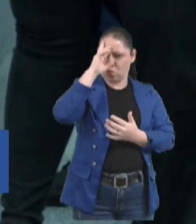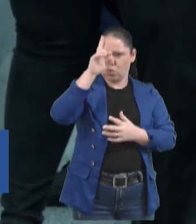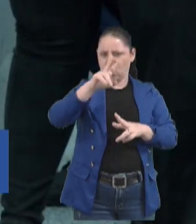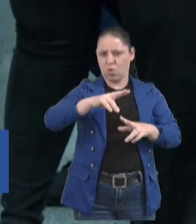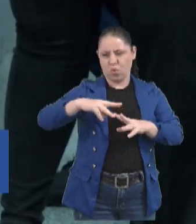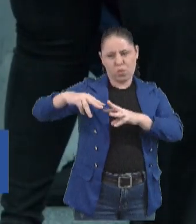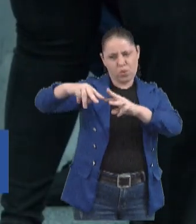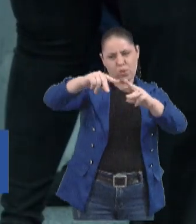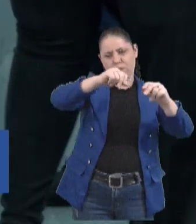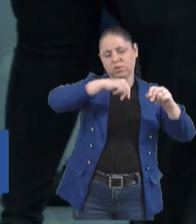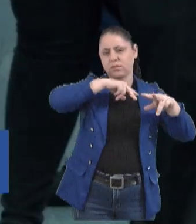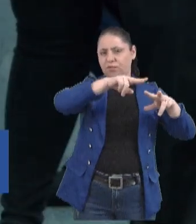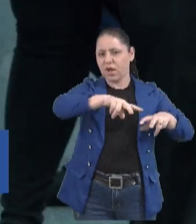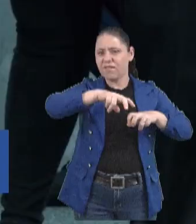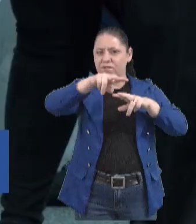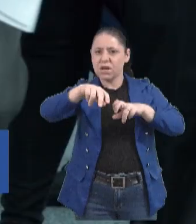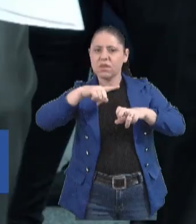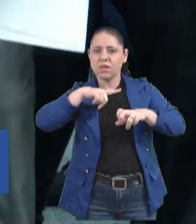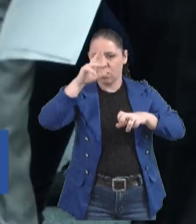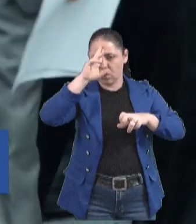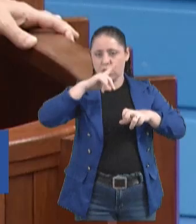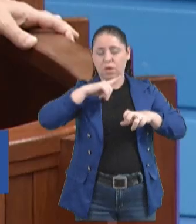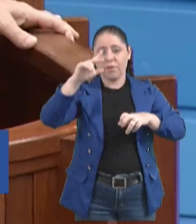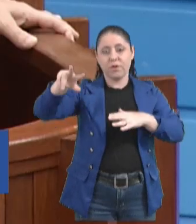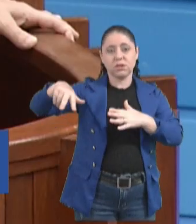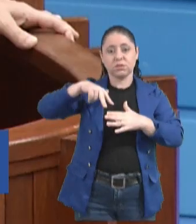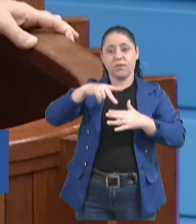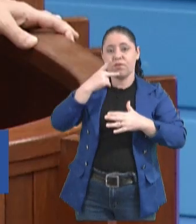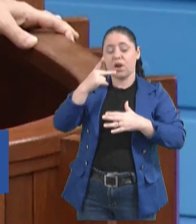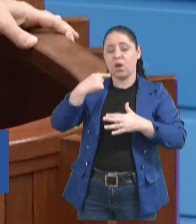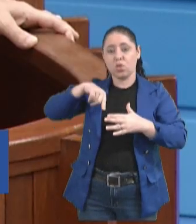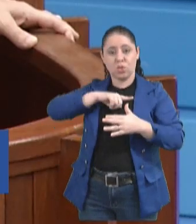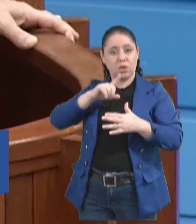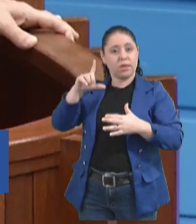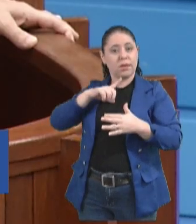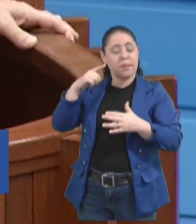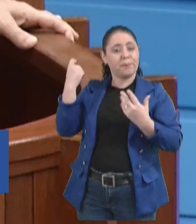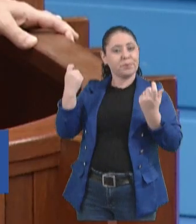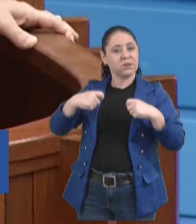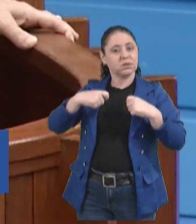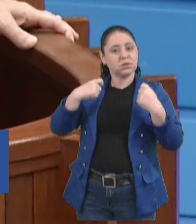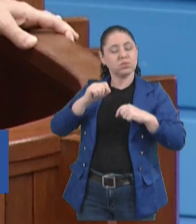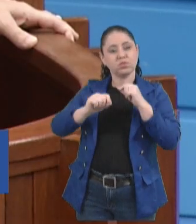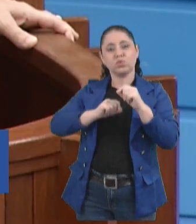propriedades rurais, venho aqui para dizer que nós temos que